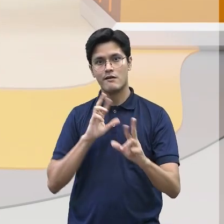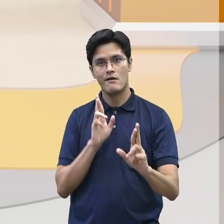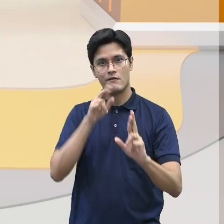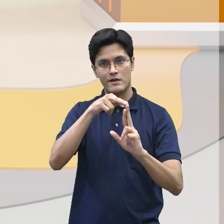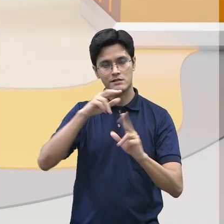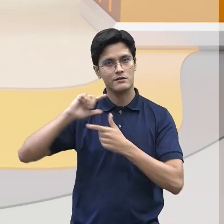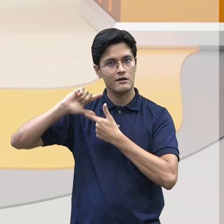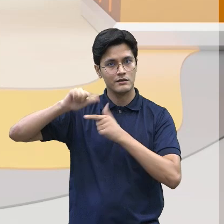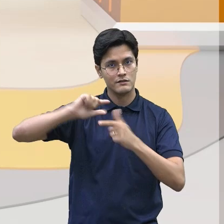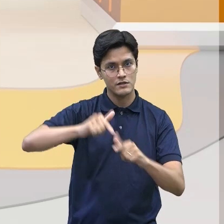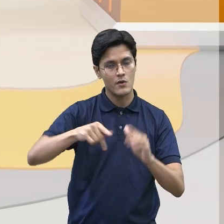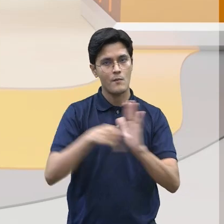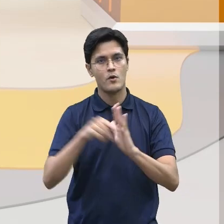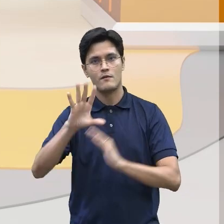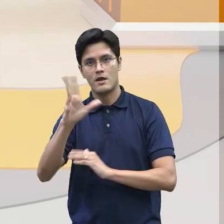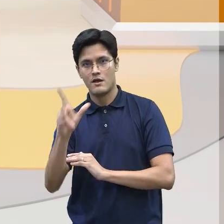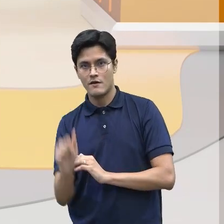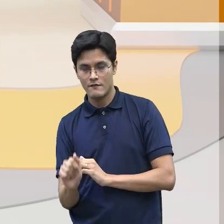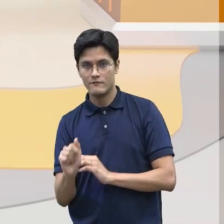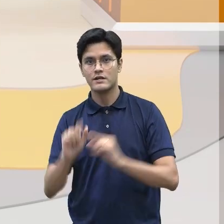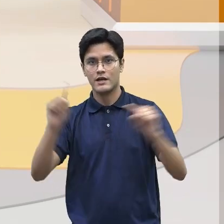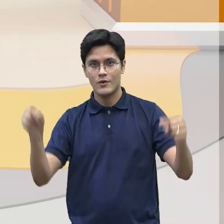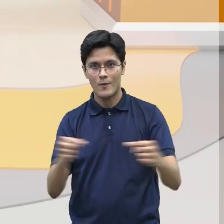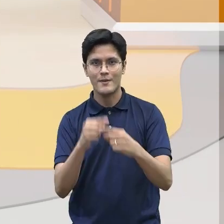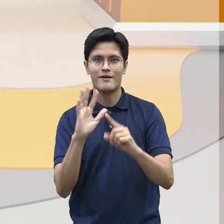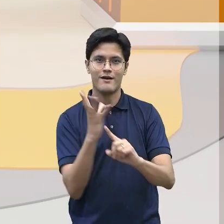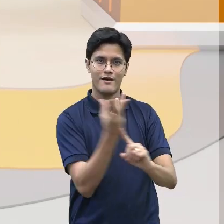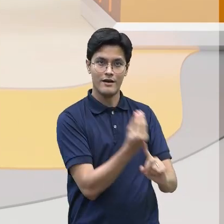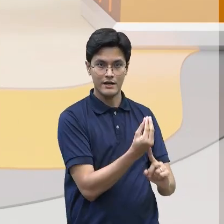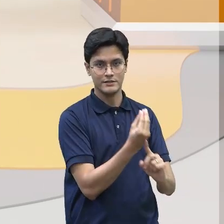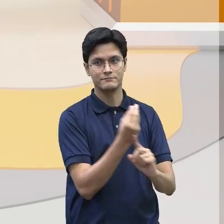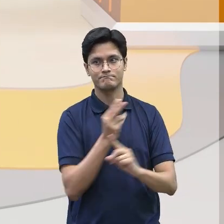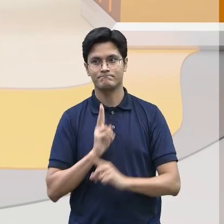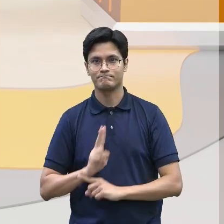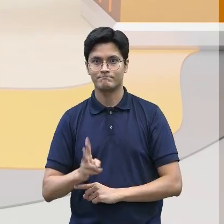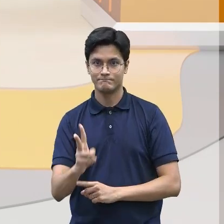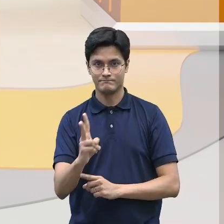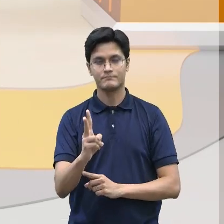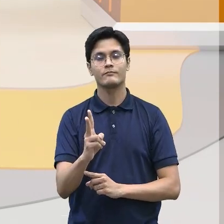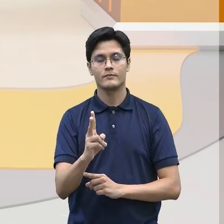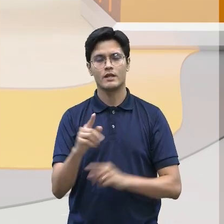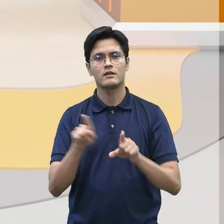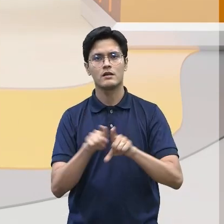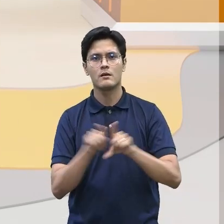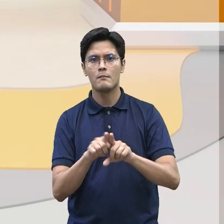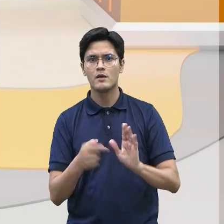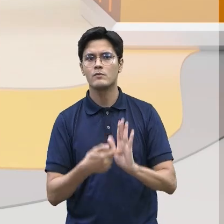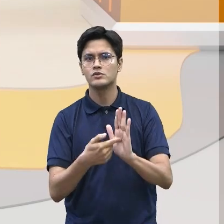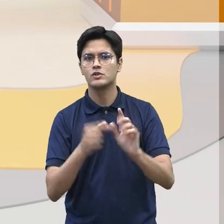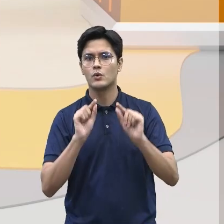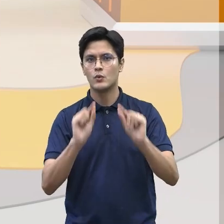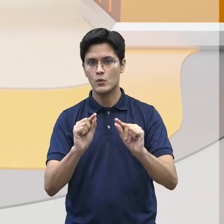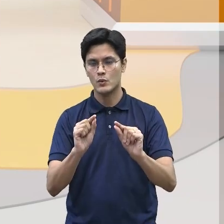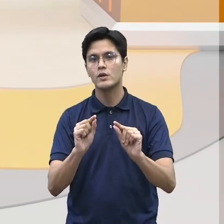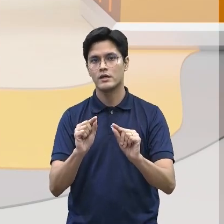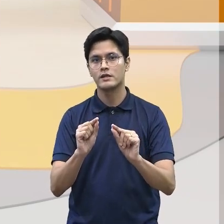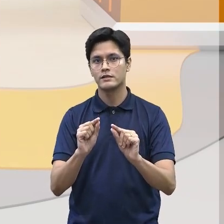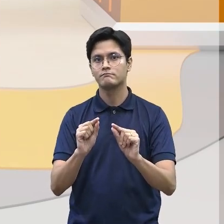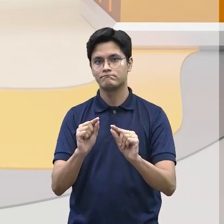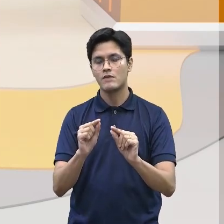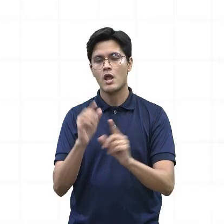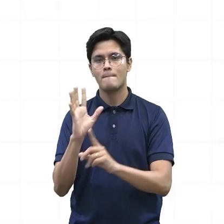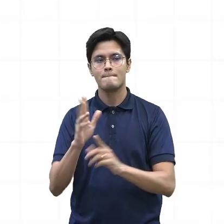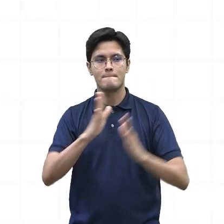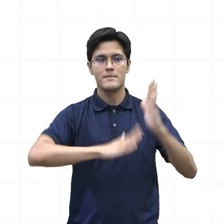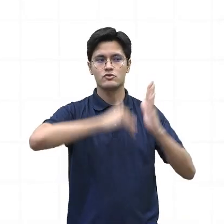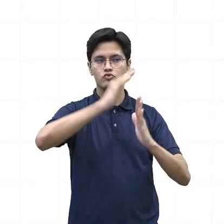tradições africanas em relação à arte. Continuando, trouxemos aqui em relação à pintura. Olhem